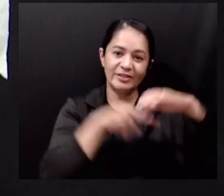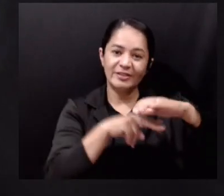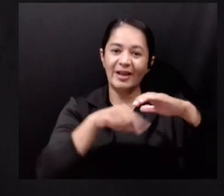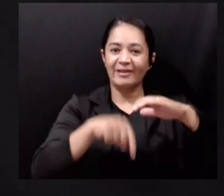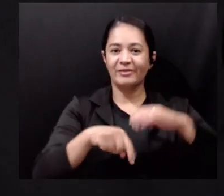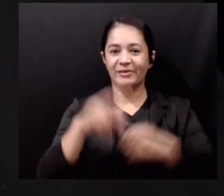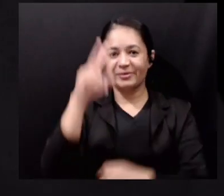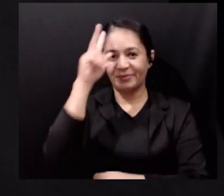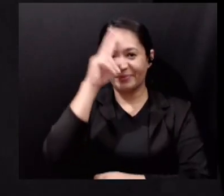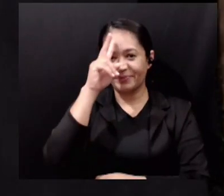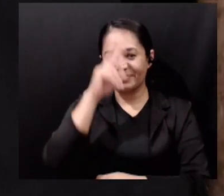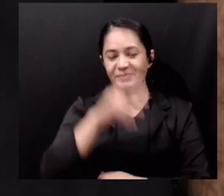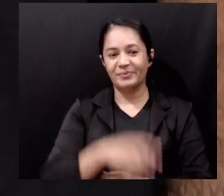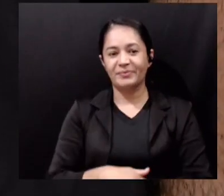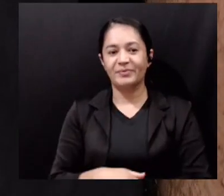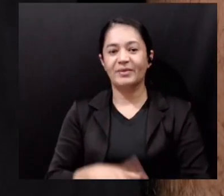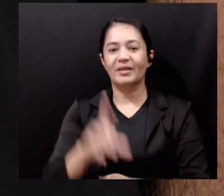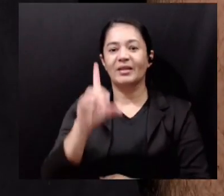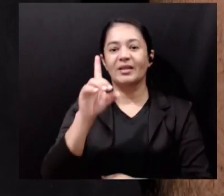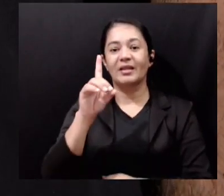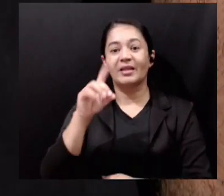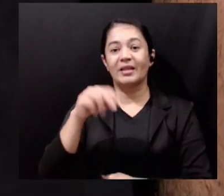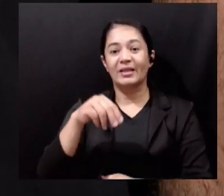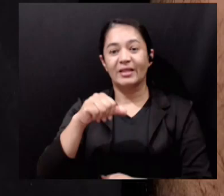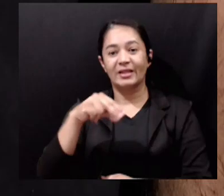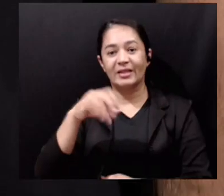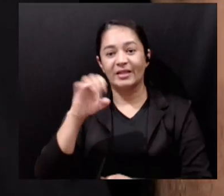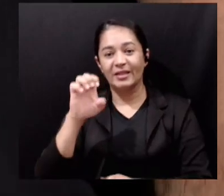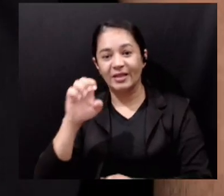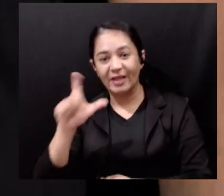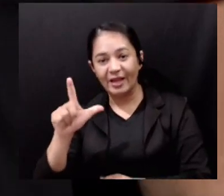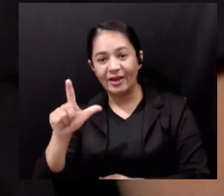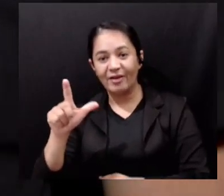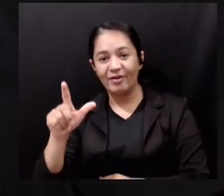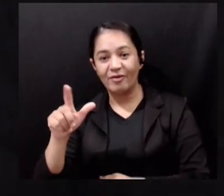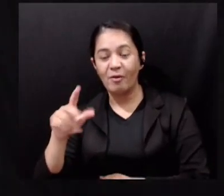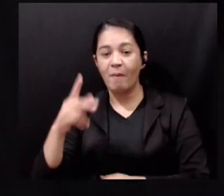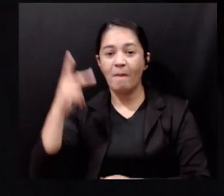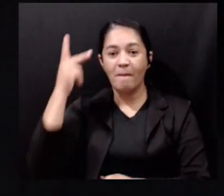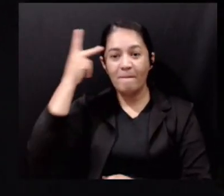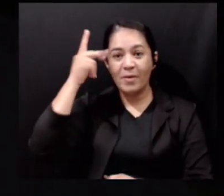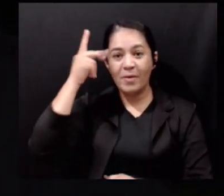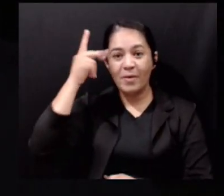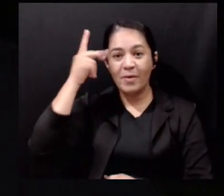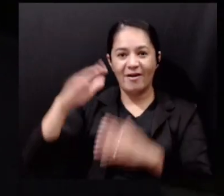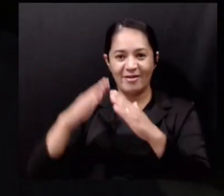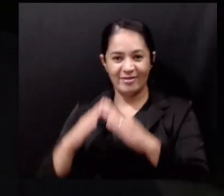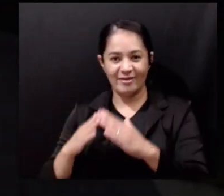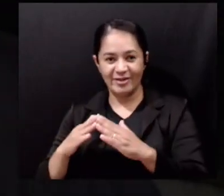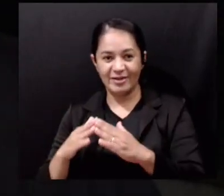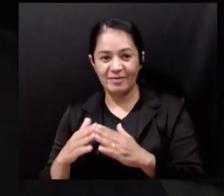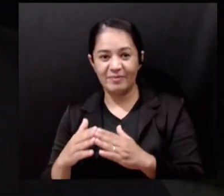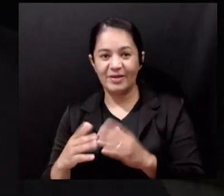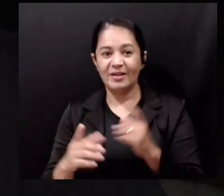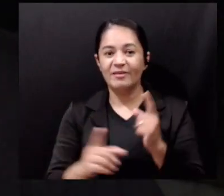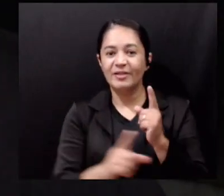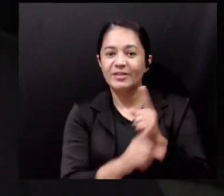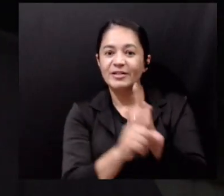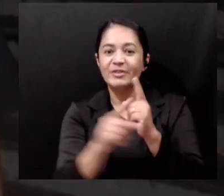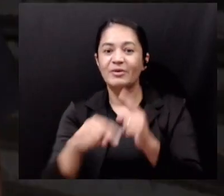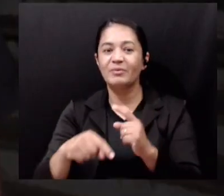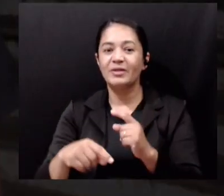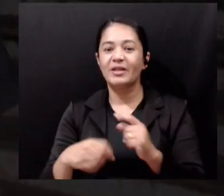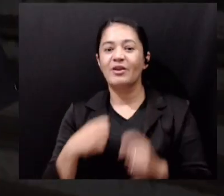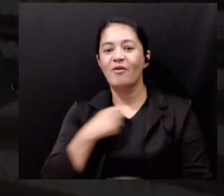mora em São Paulo e veio ao evento na expectativa de descobrir os segredos do mais famoso cemitério da